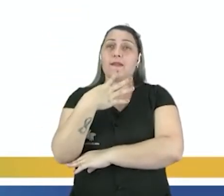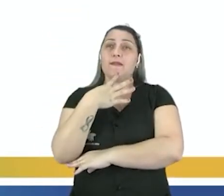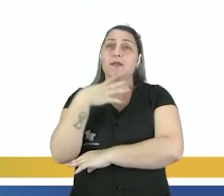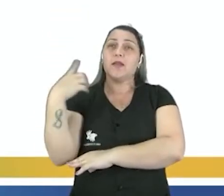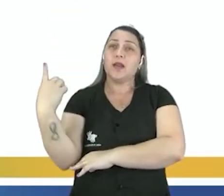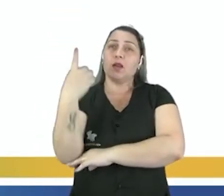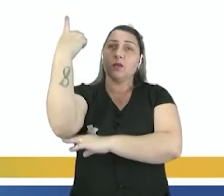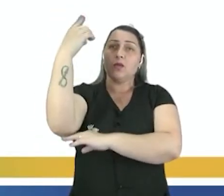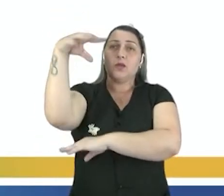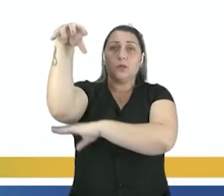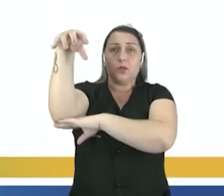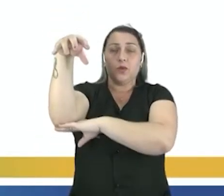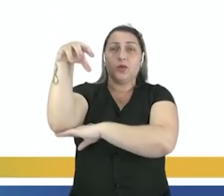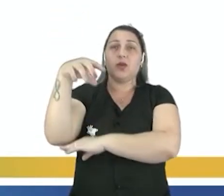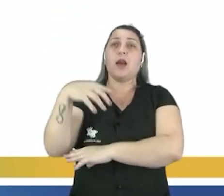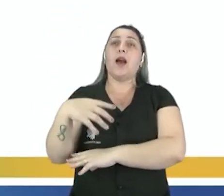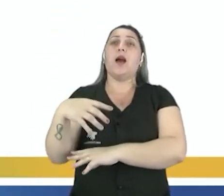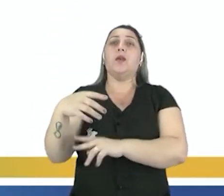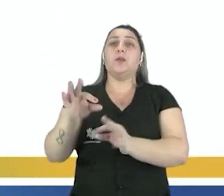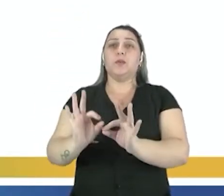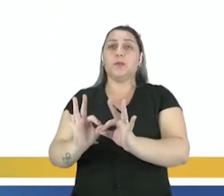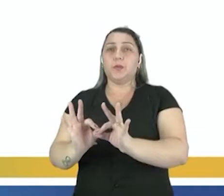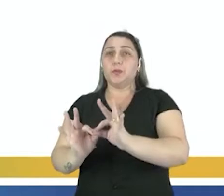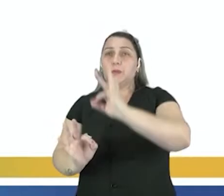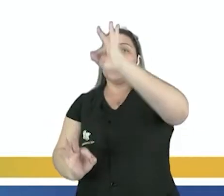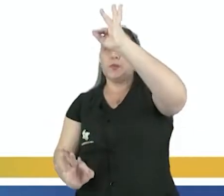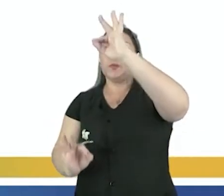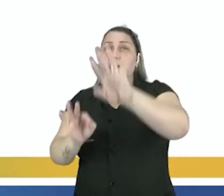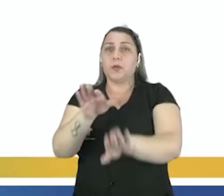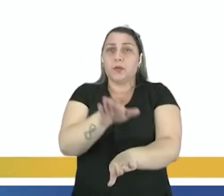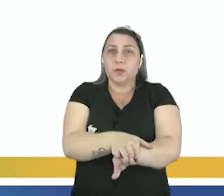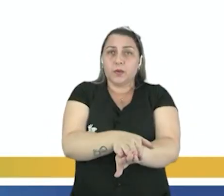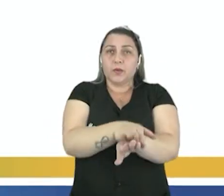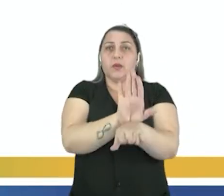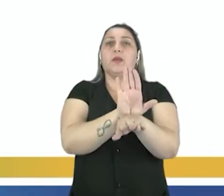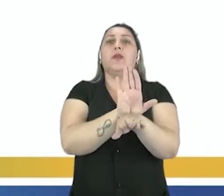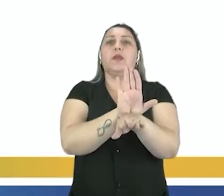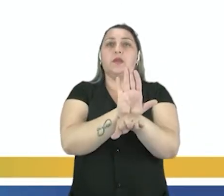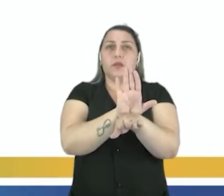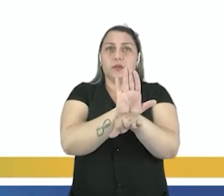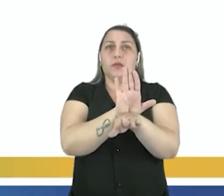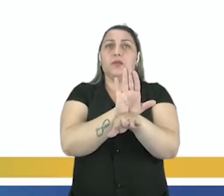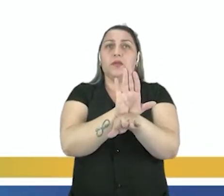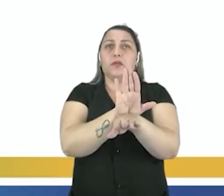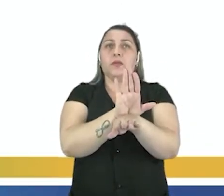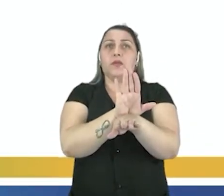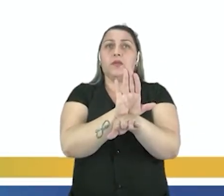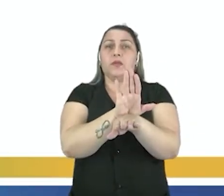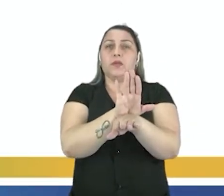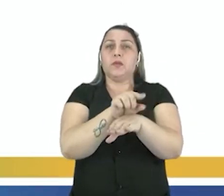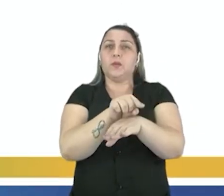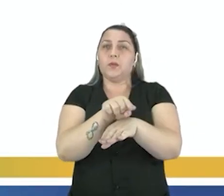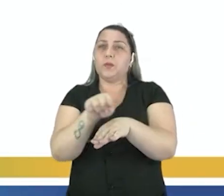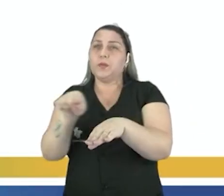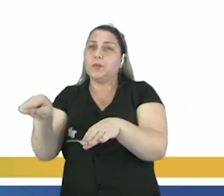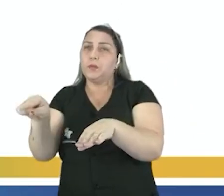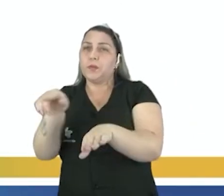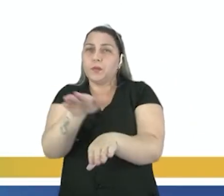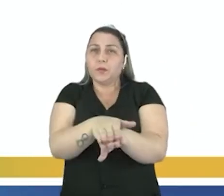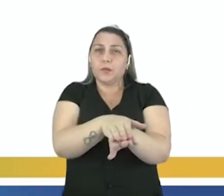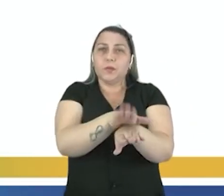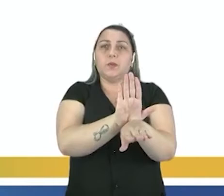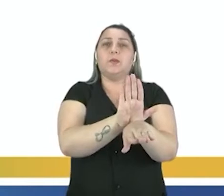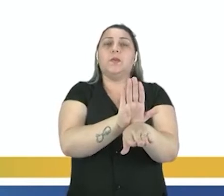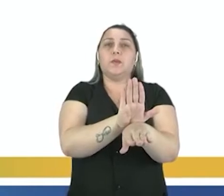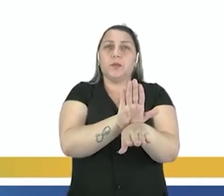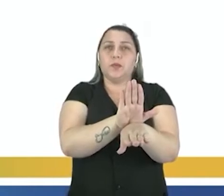do poste, conheço a projeção da sombra dele, tá? Isso aqui eu vou considerar que esse segmentozinho aqui vai ser a projeção da